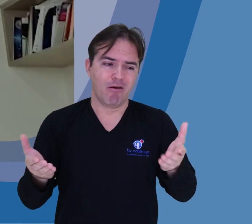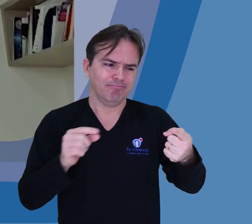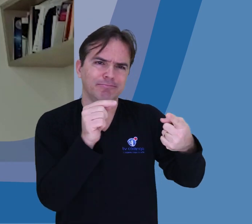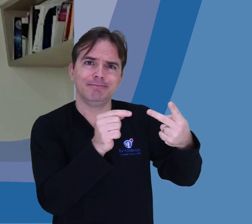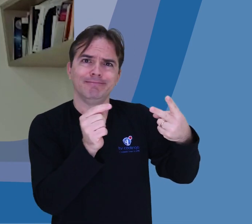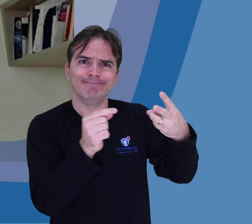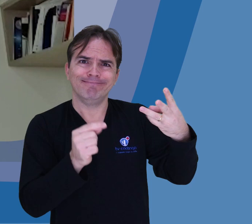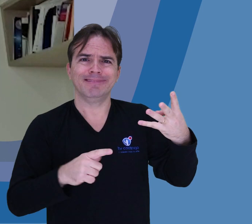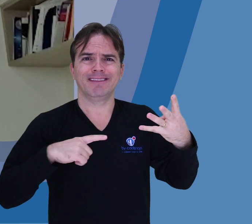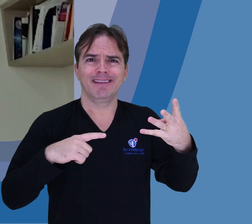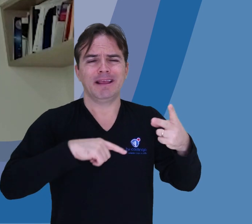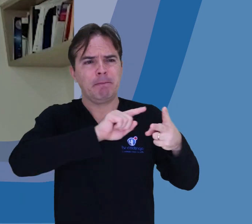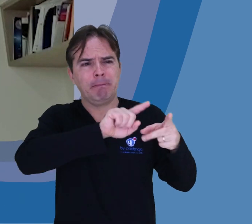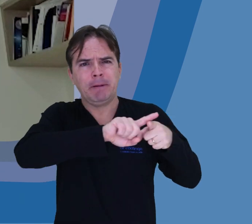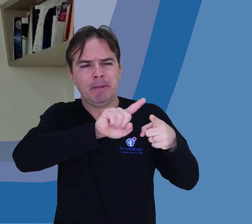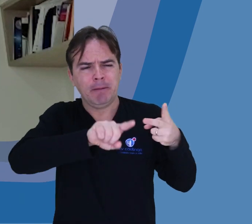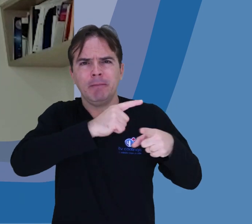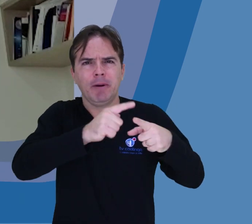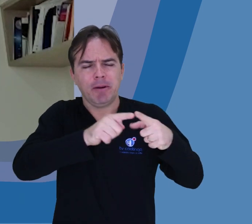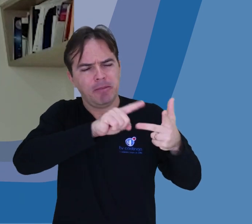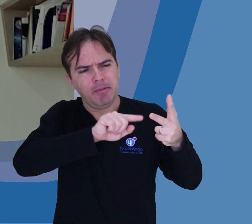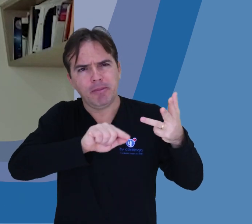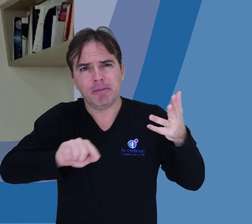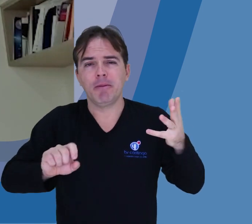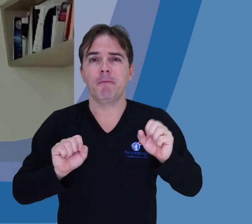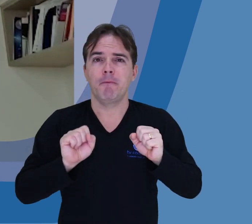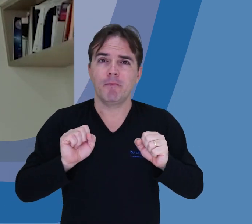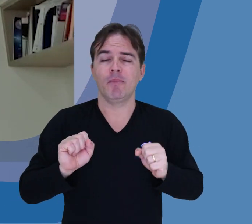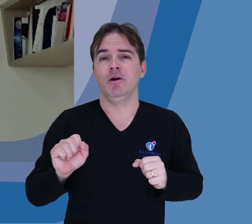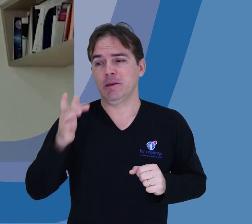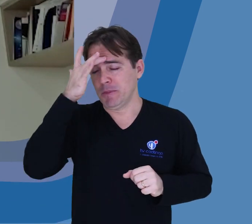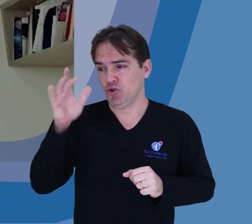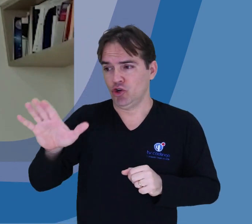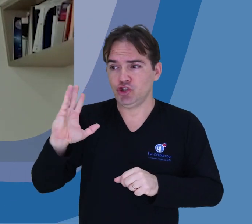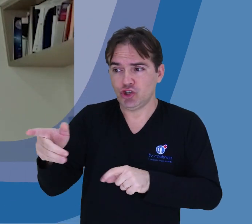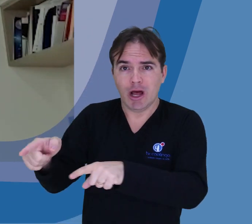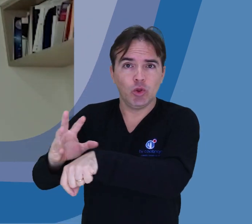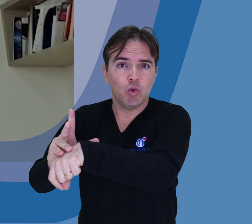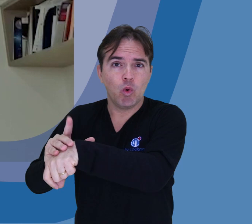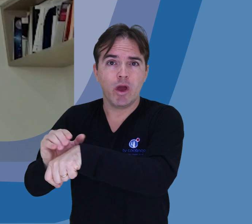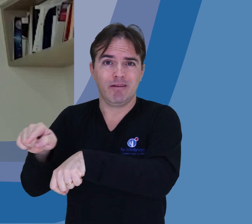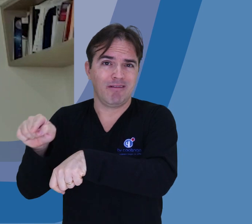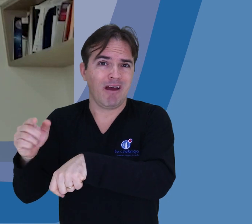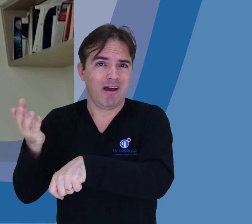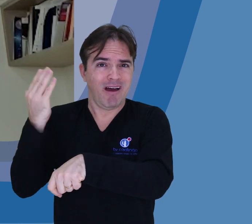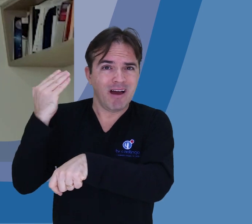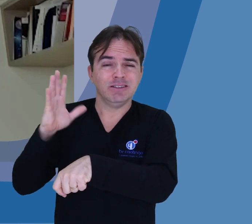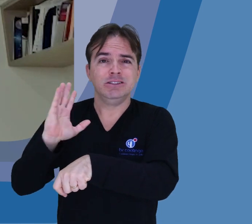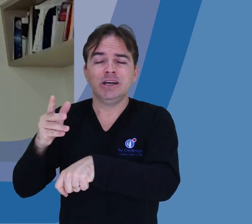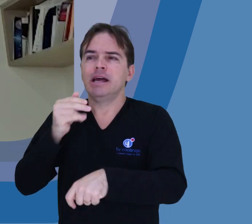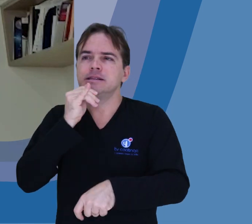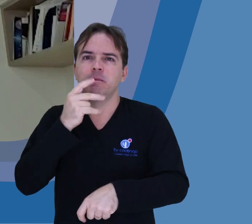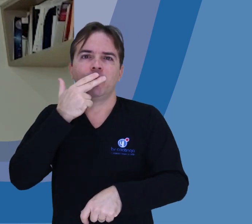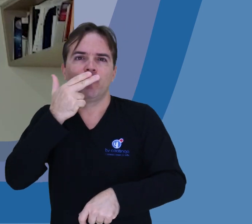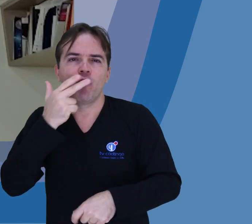esses fatores que eu falei muito propício para descompensação de quem já tem doença respiratória crônica né asma bronquite crônica do